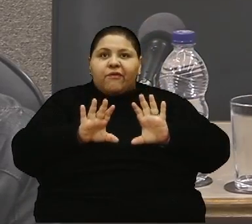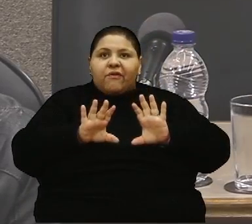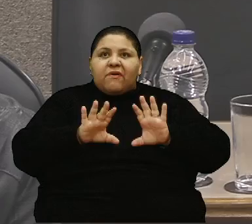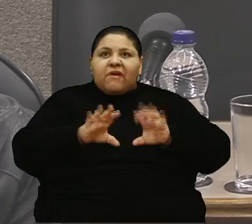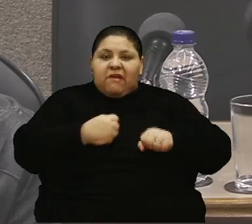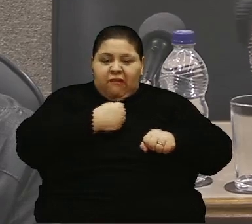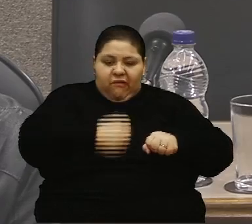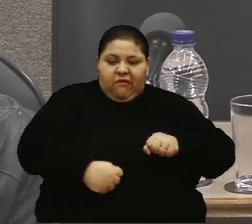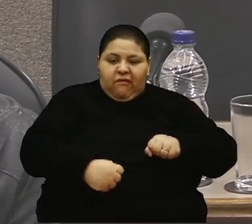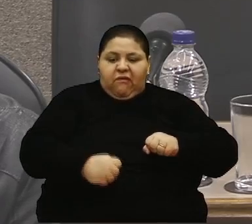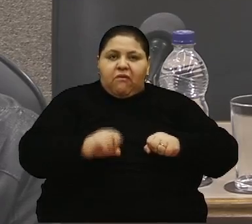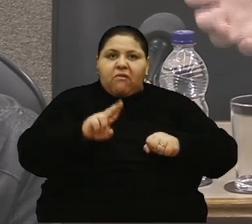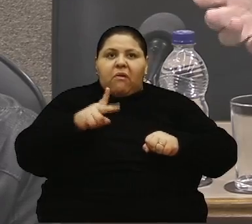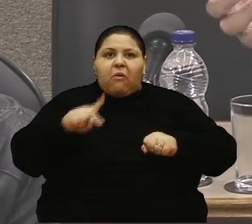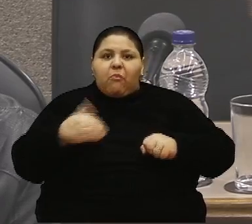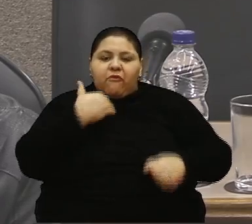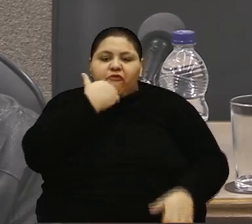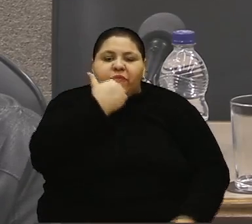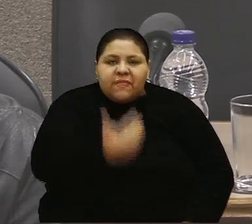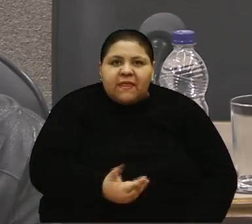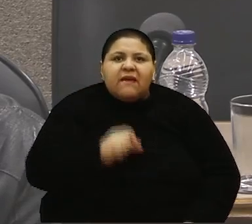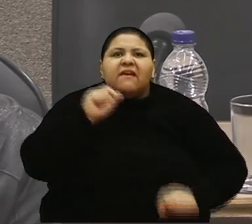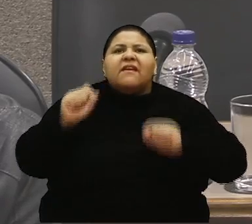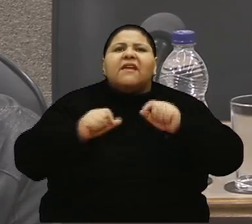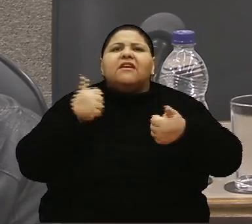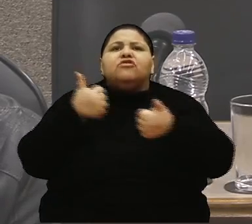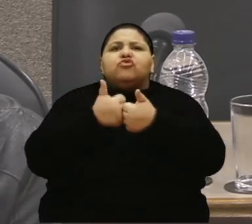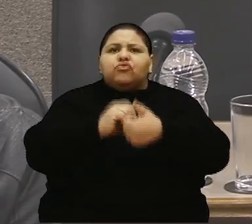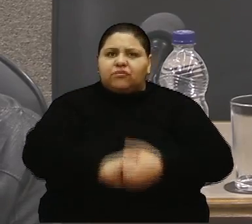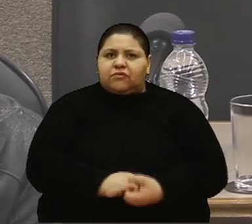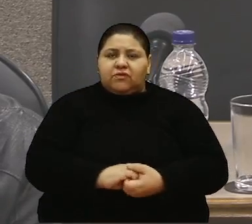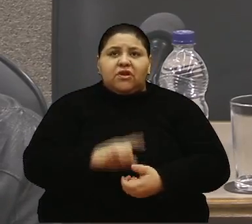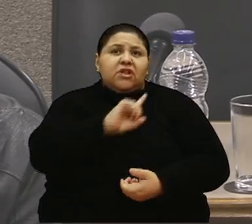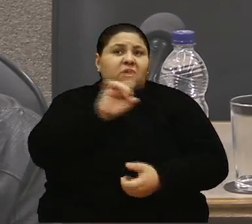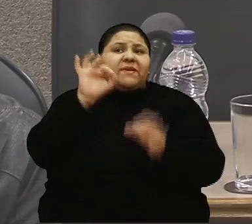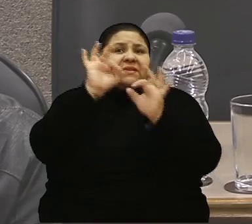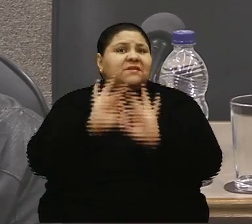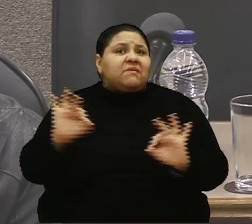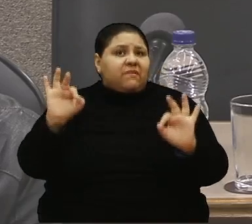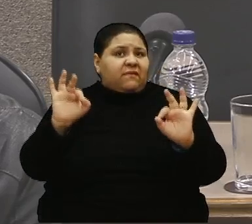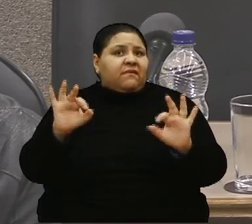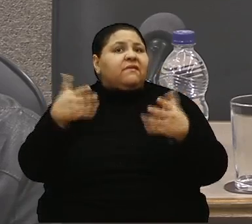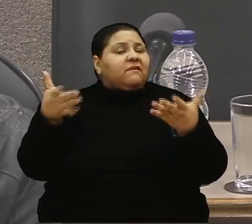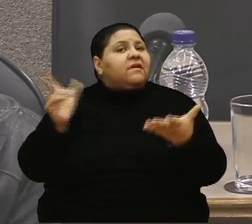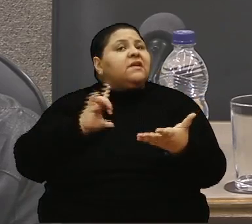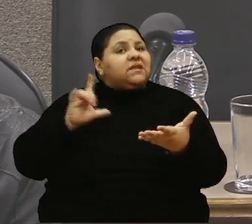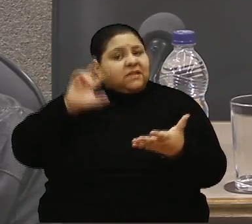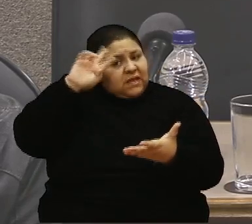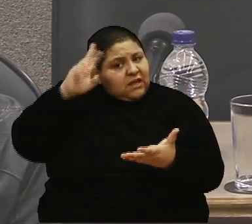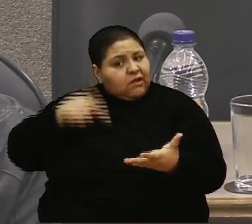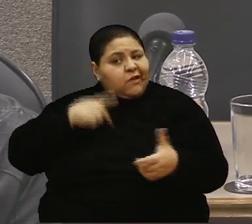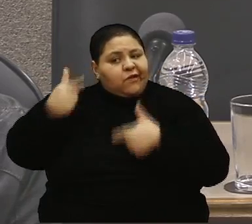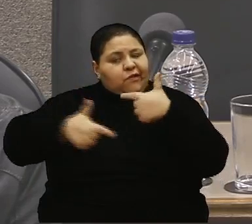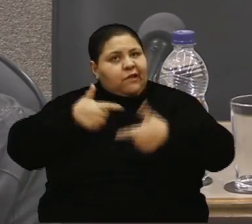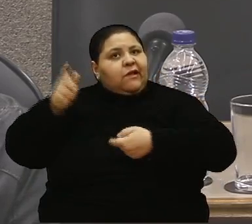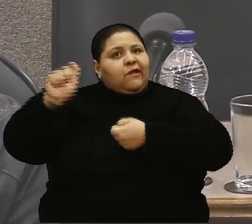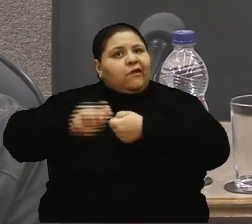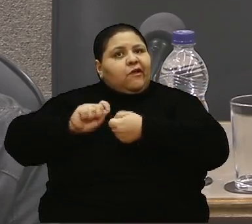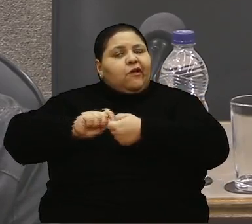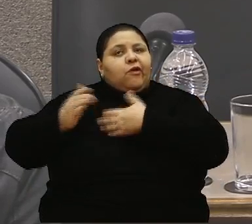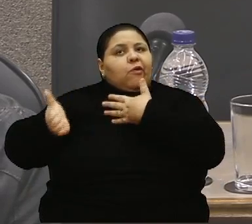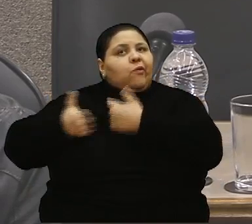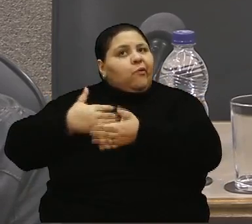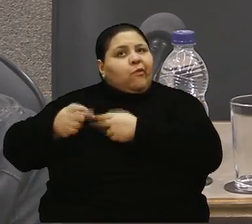na própria roupa, vomitando. Quem é que vai estar lá? Não é simples assim. Então, a gente tem que reconhecer, sim, o serviço que é feito,